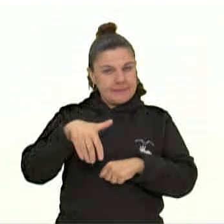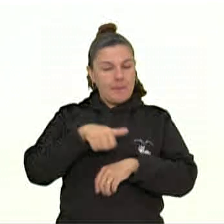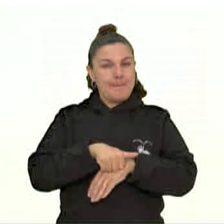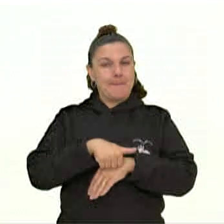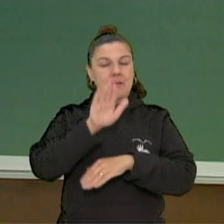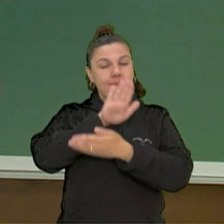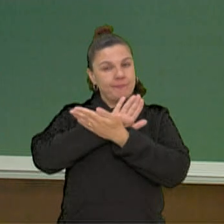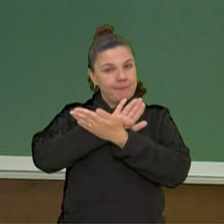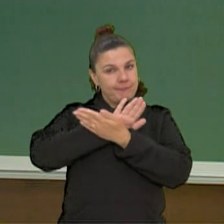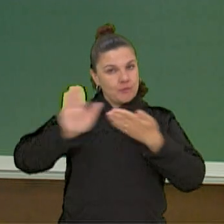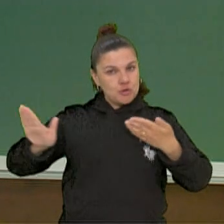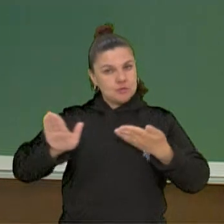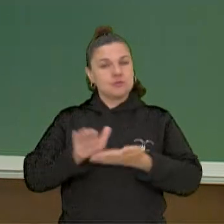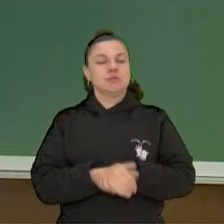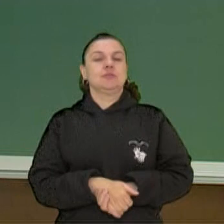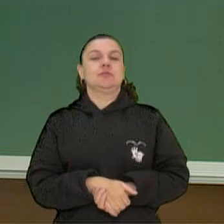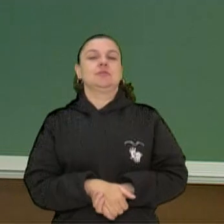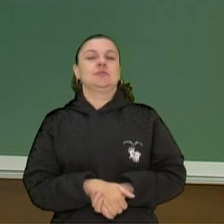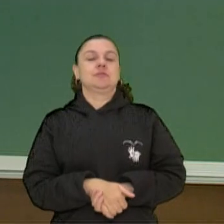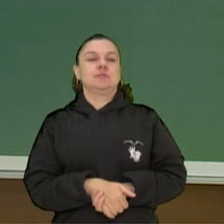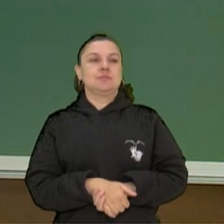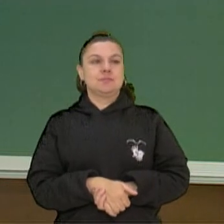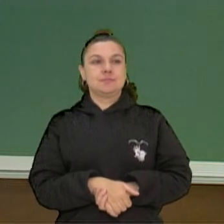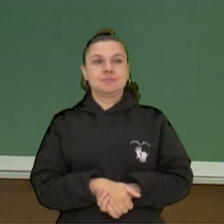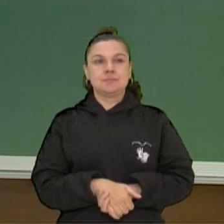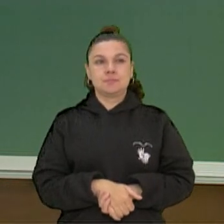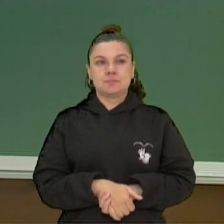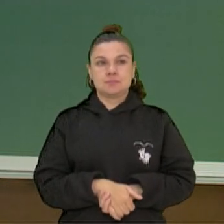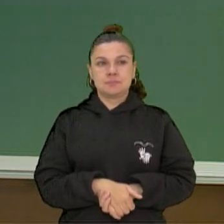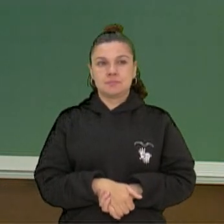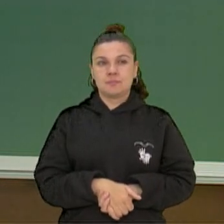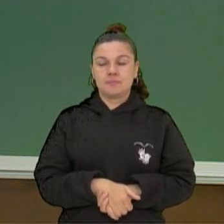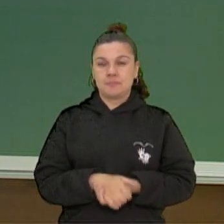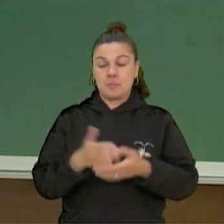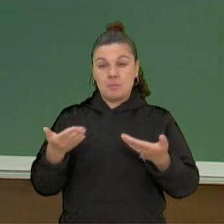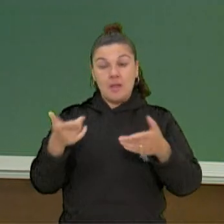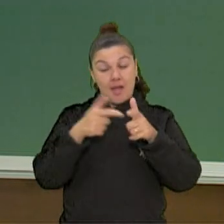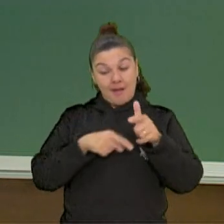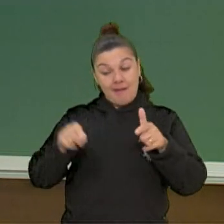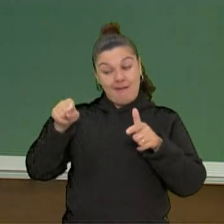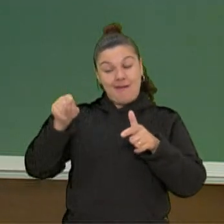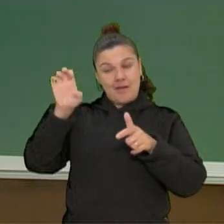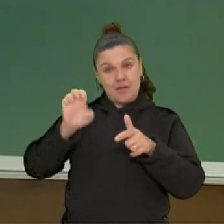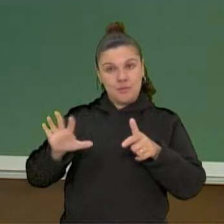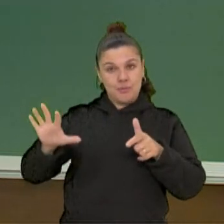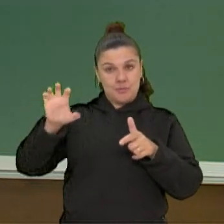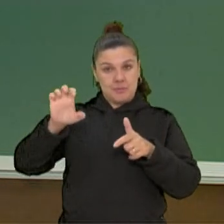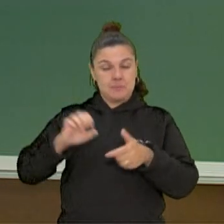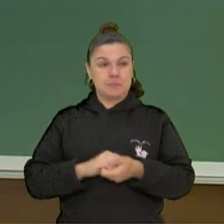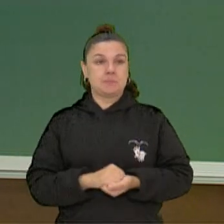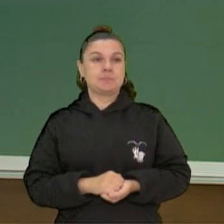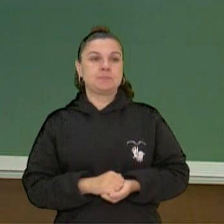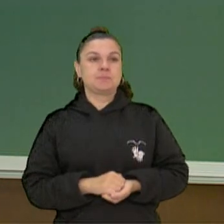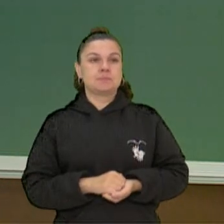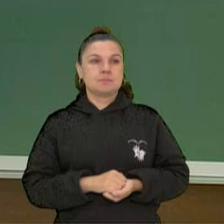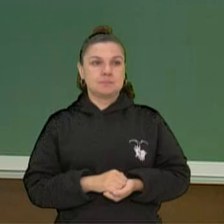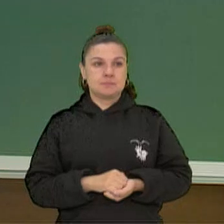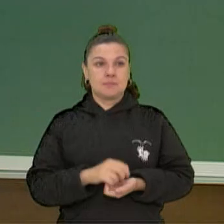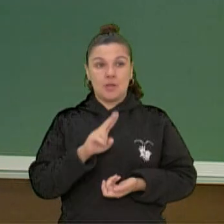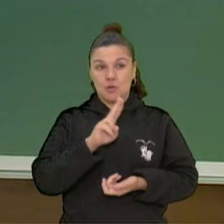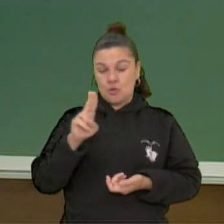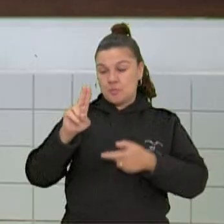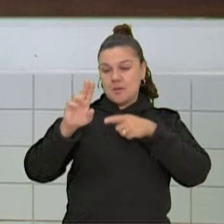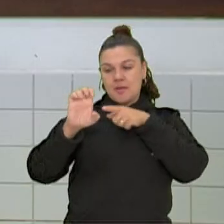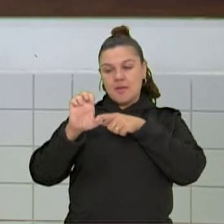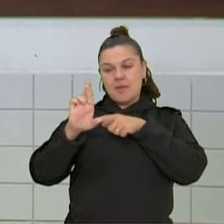os países da onde mais se originam refugiados em direção à Europa. Um desses países é a